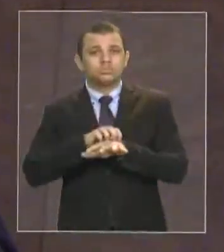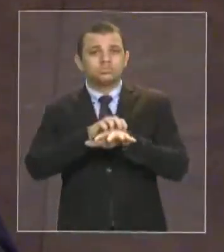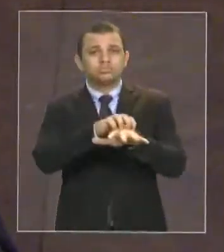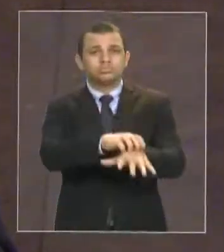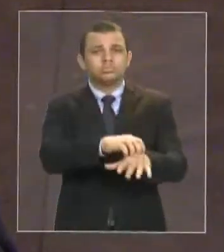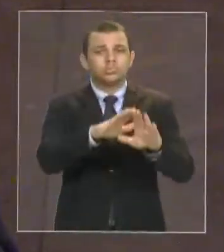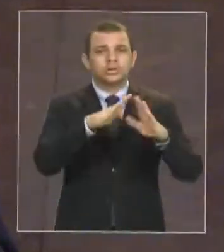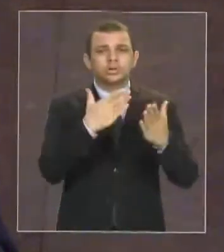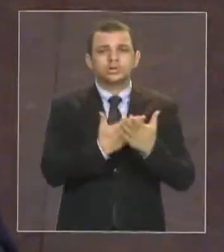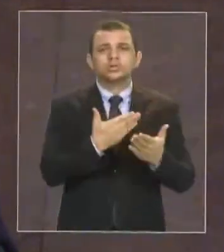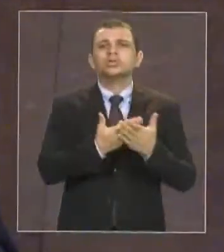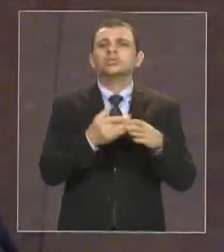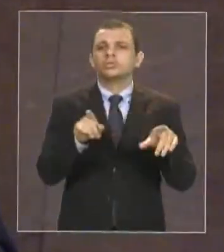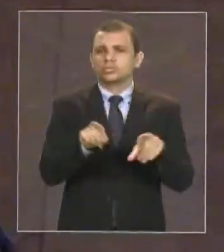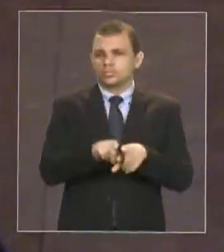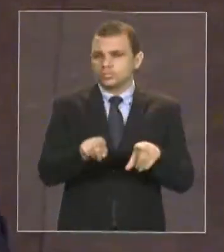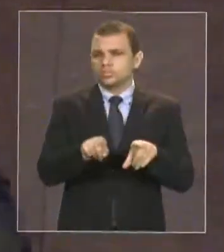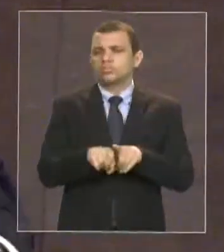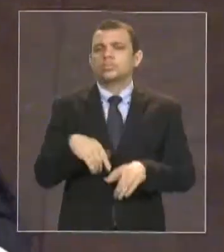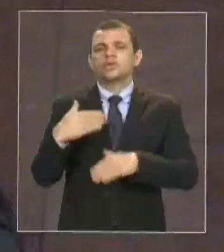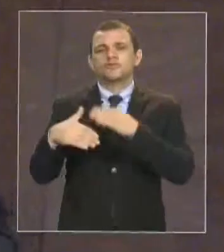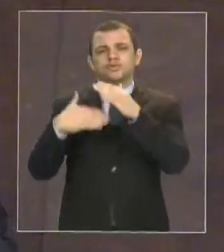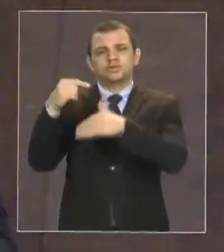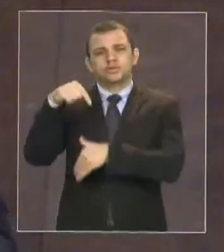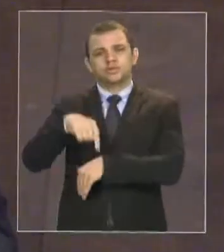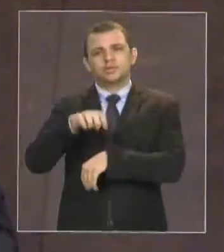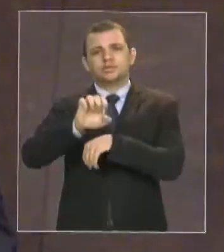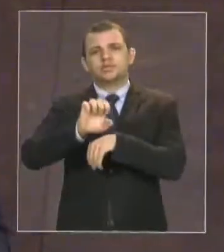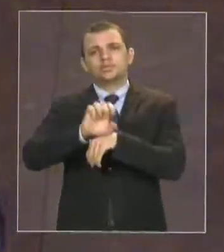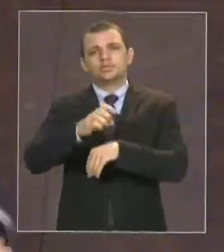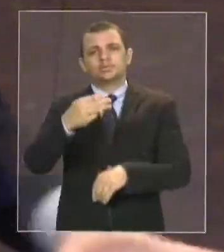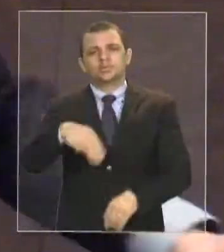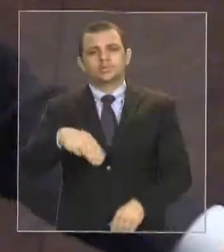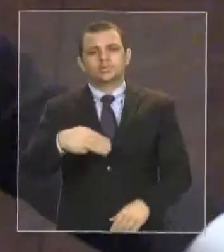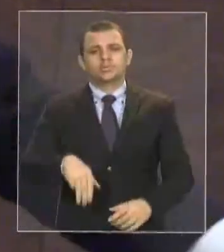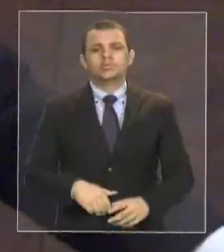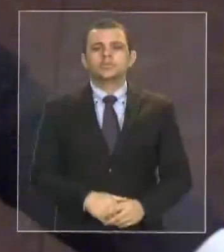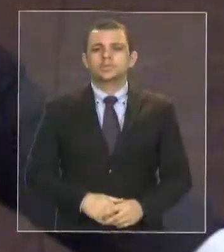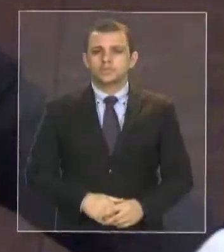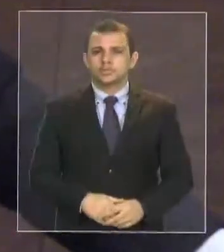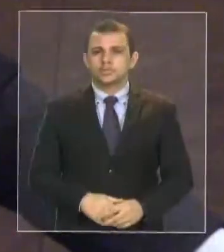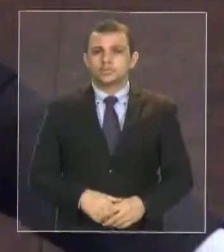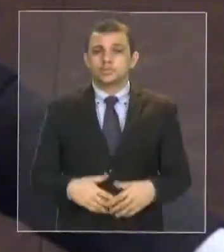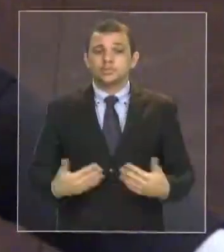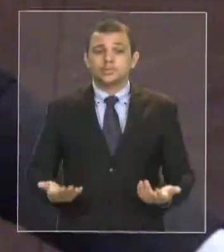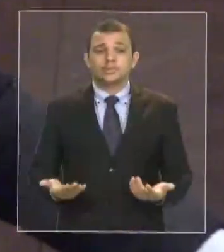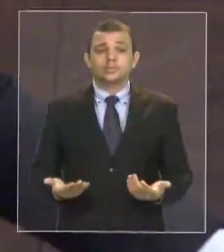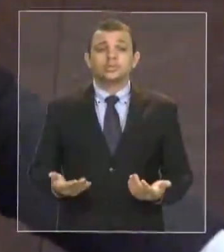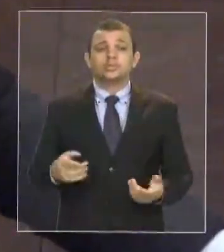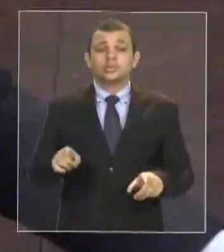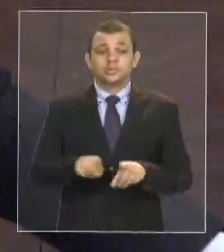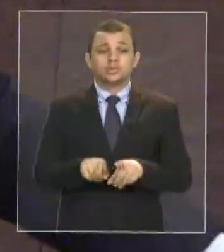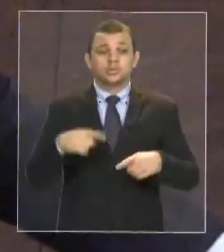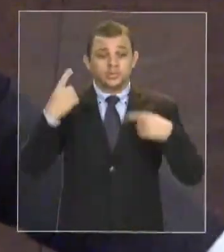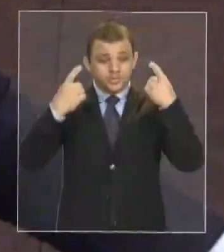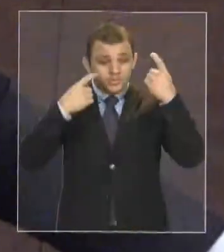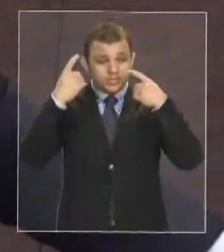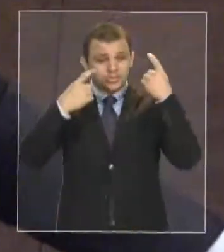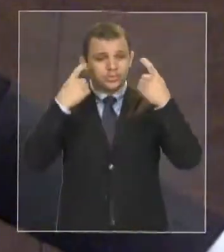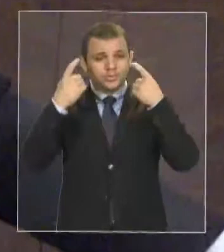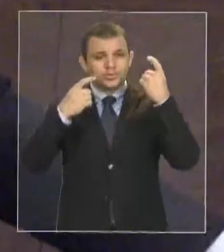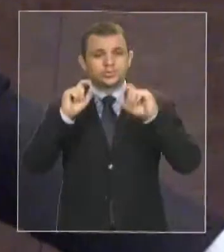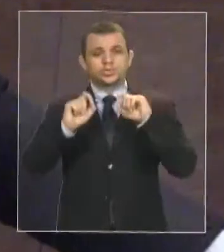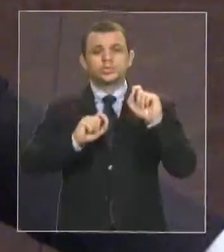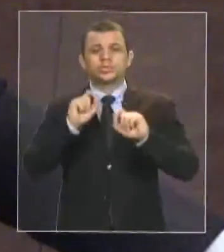avanço enorme no estado do Maranhão. Além dessa preocupação com a climatização